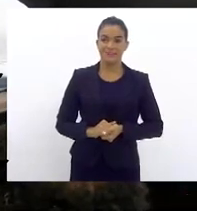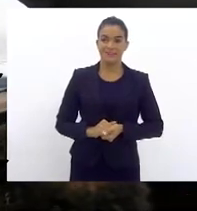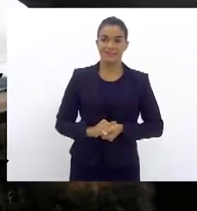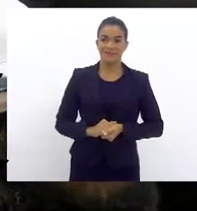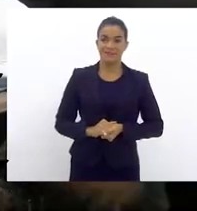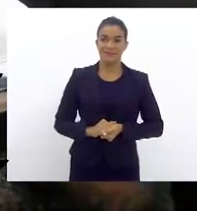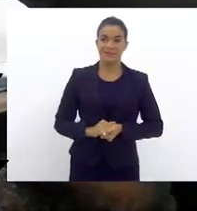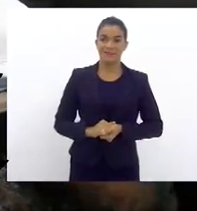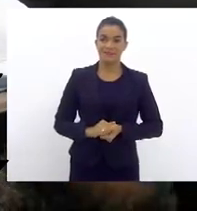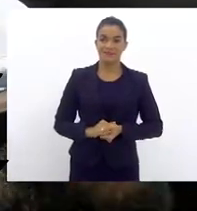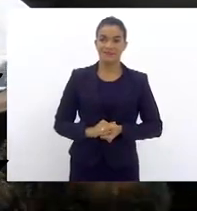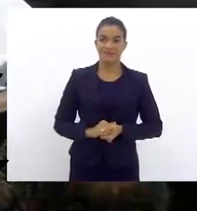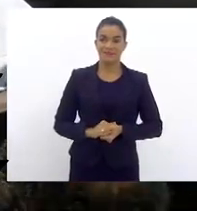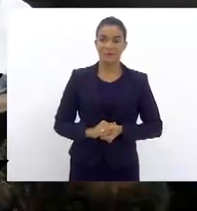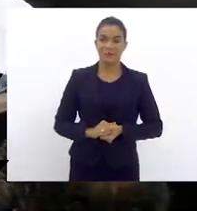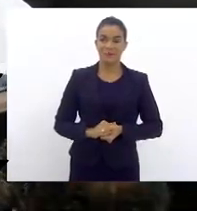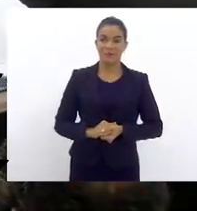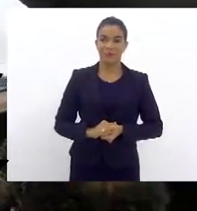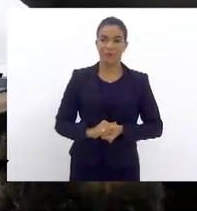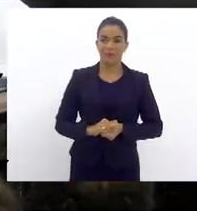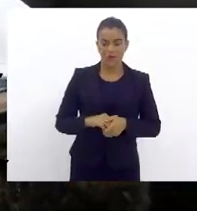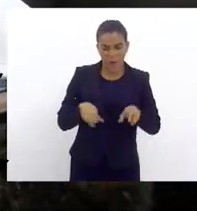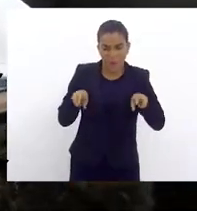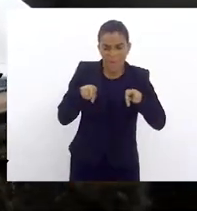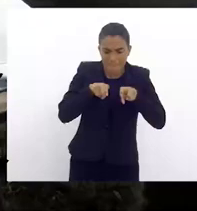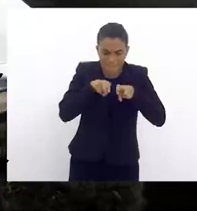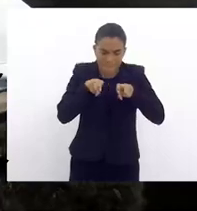você apertar aí para a gente poder